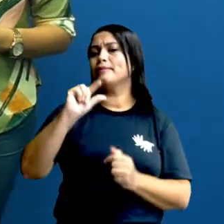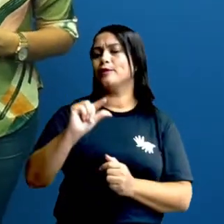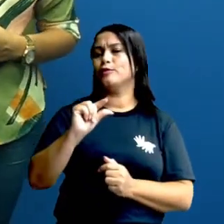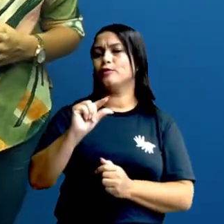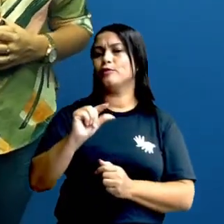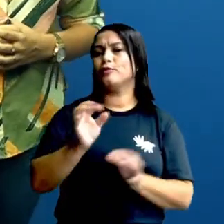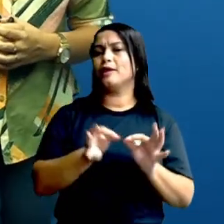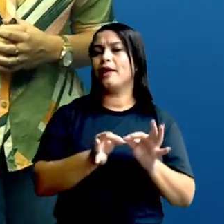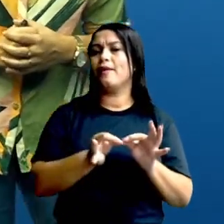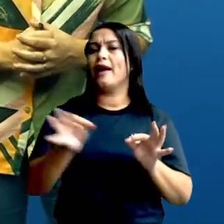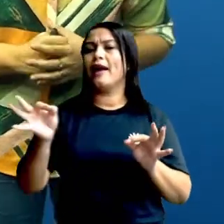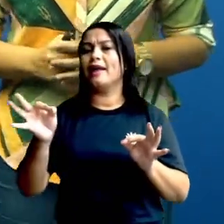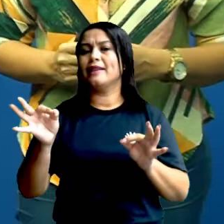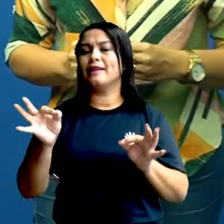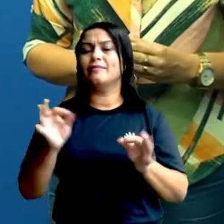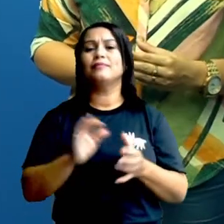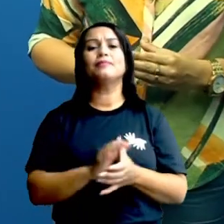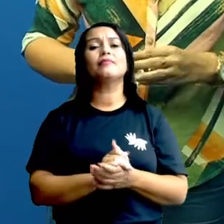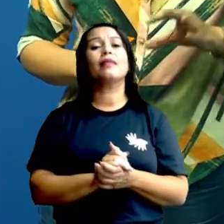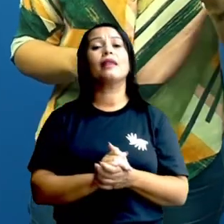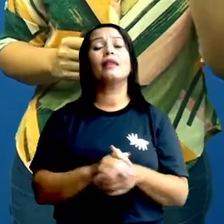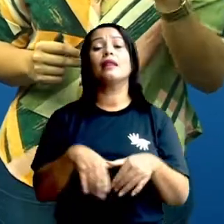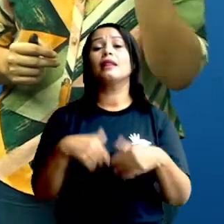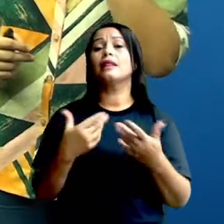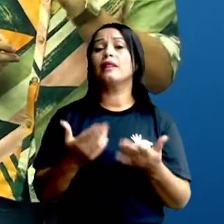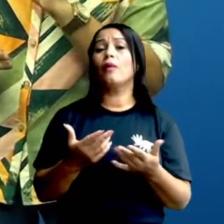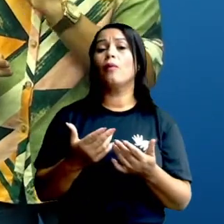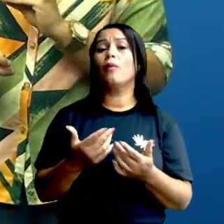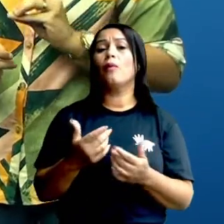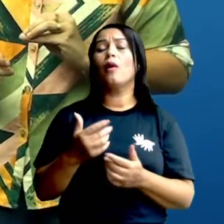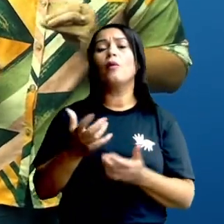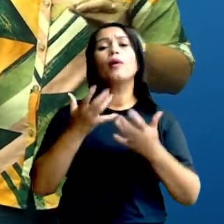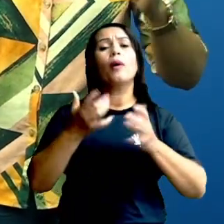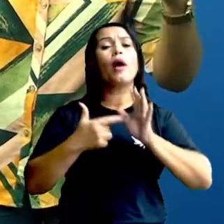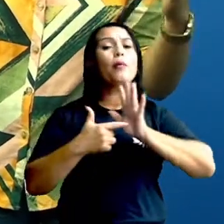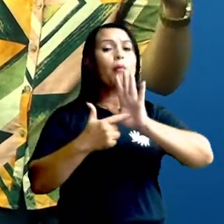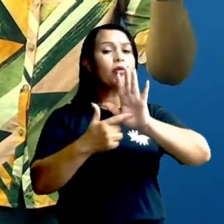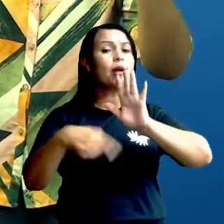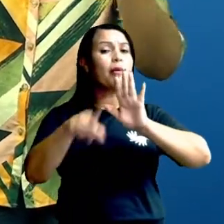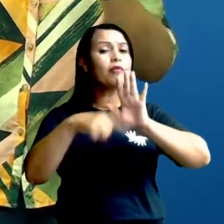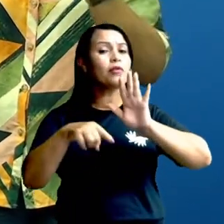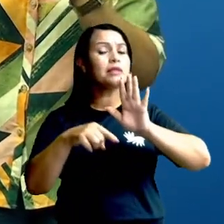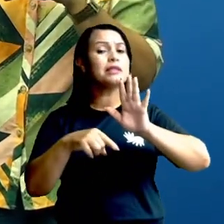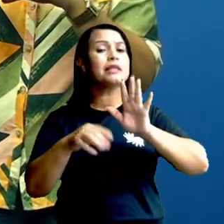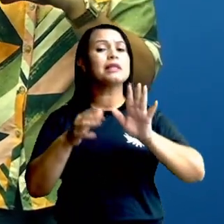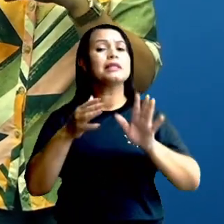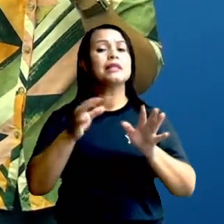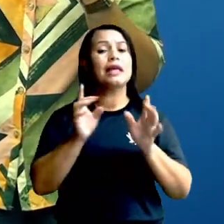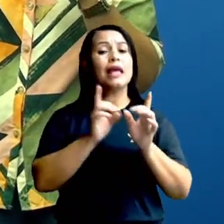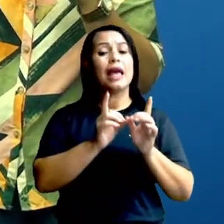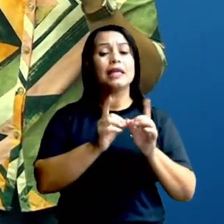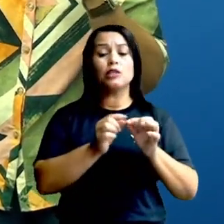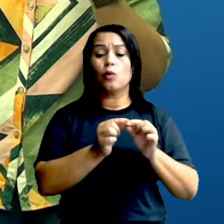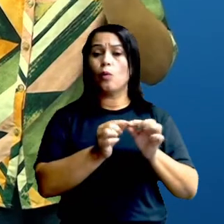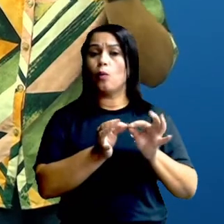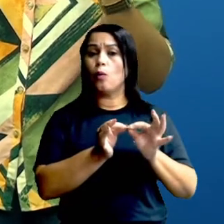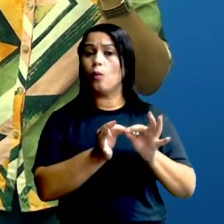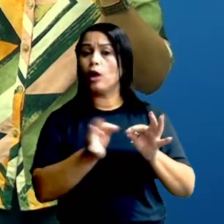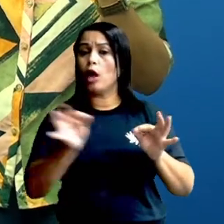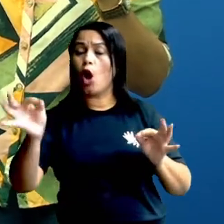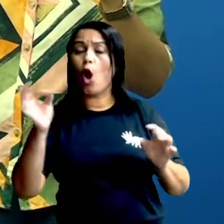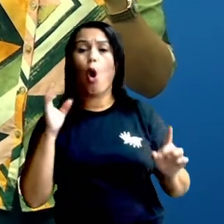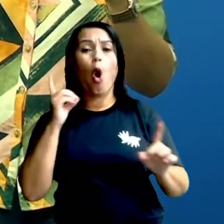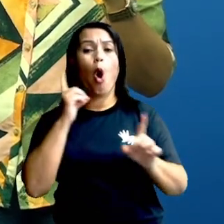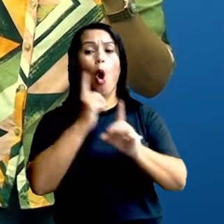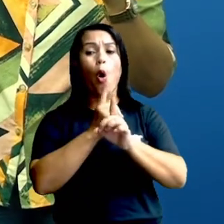chamei ela de reta dele tá certo então o que eu quero mostrar para vocês Que esse meu encontro eu formei